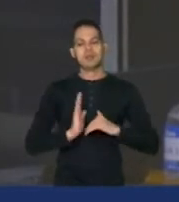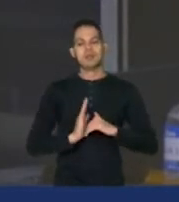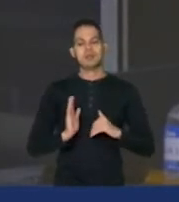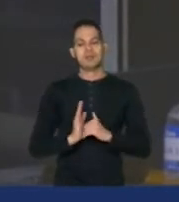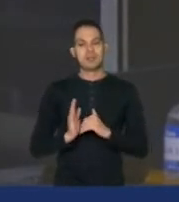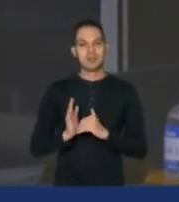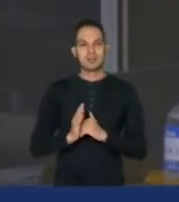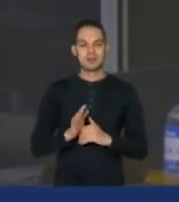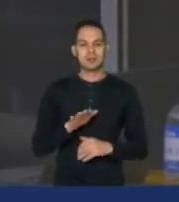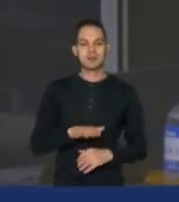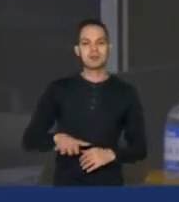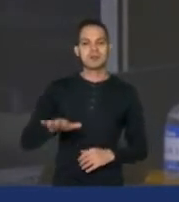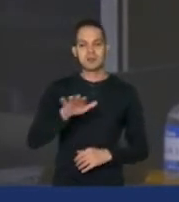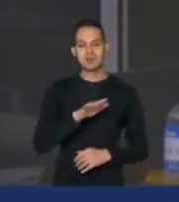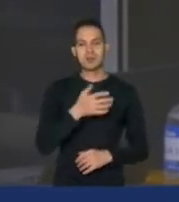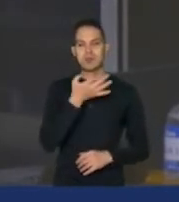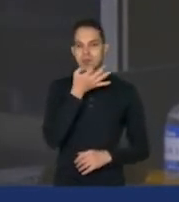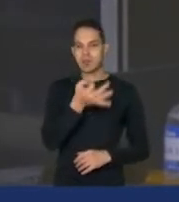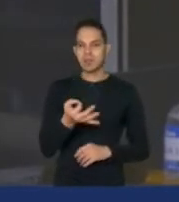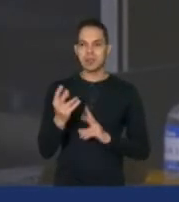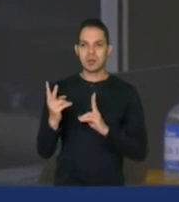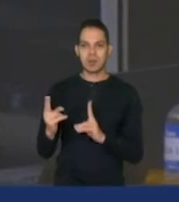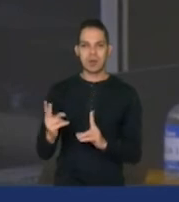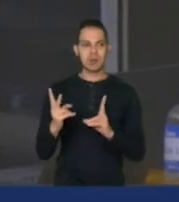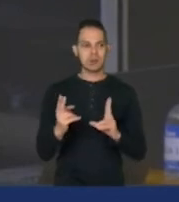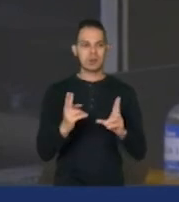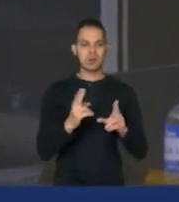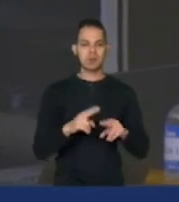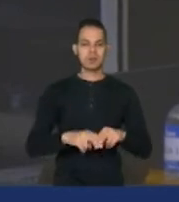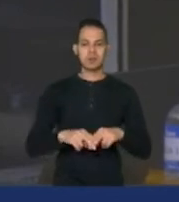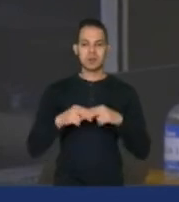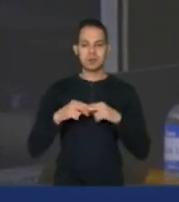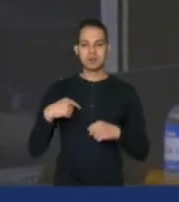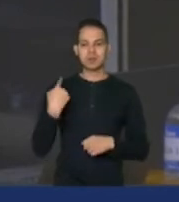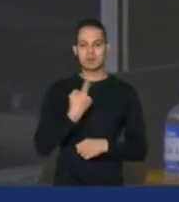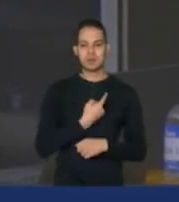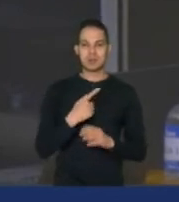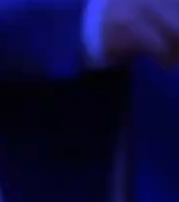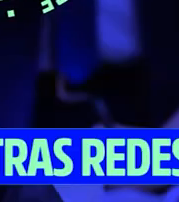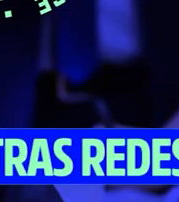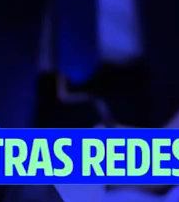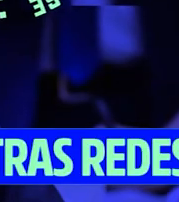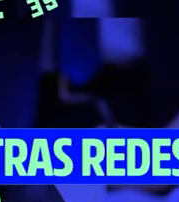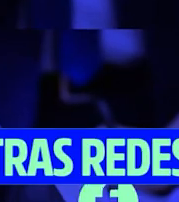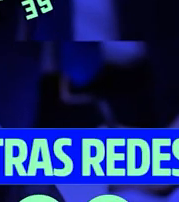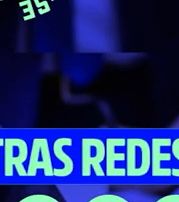tem o mesmo posicionamento e justamente por isso nós devemos aprovar esse destaque. Obrigado, presidente.